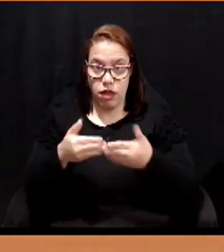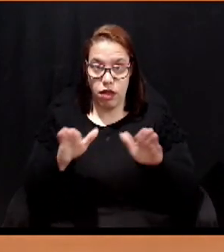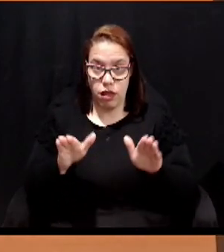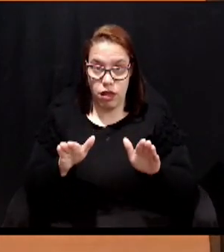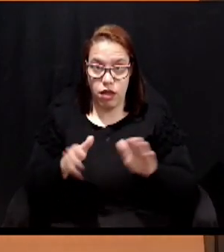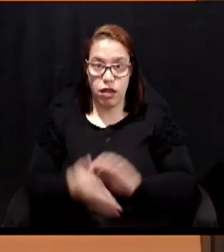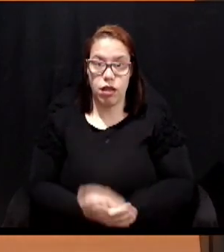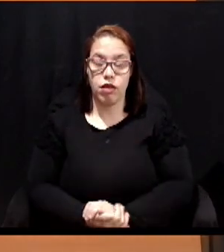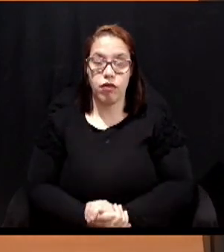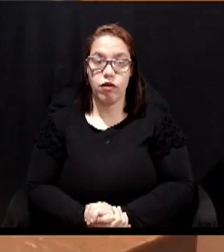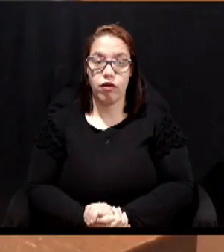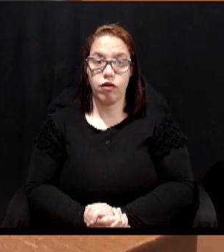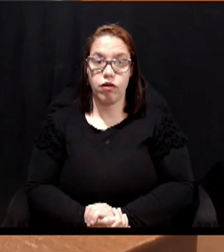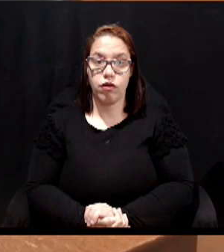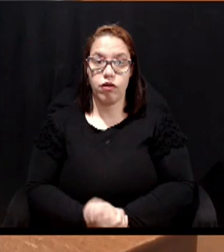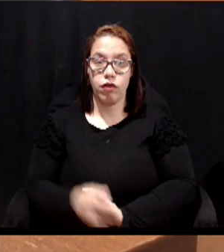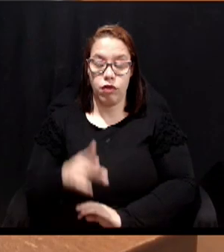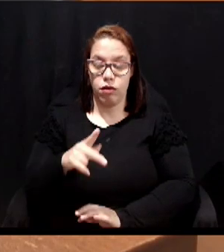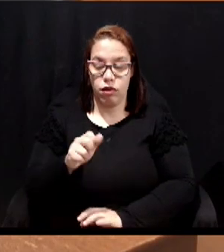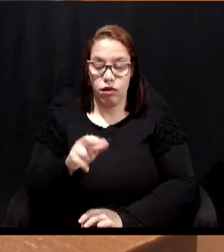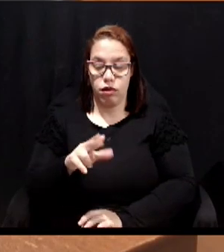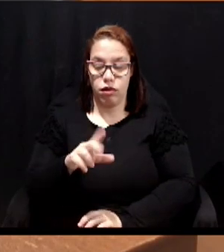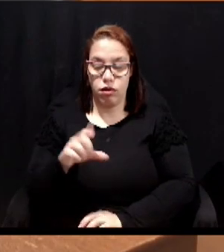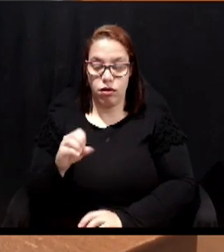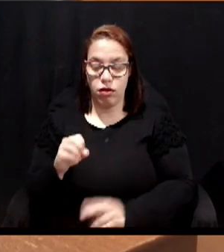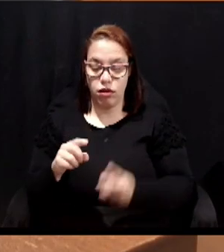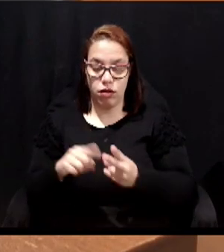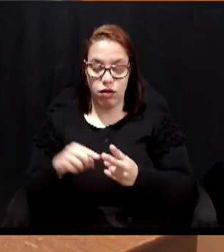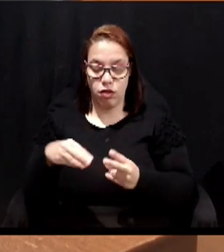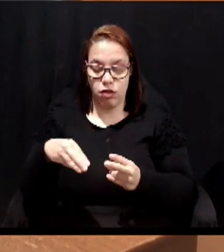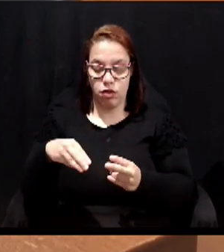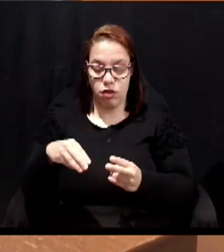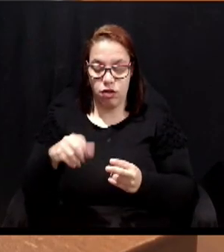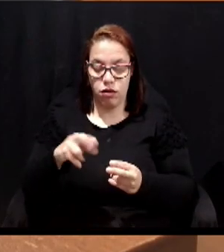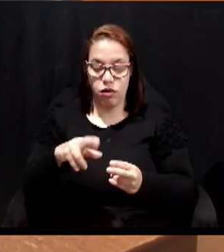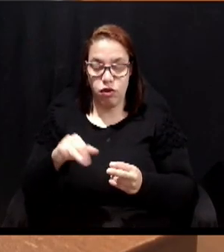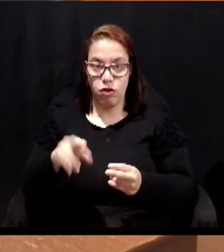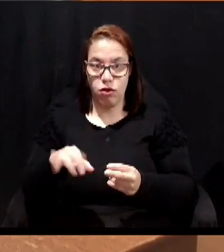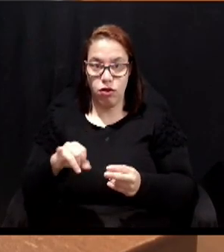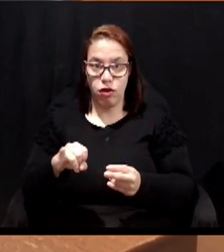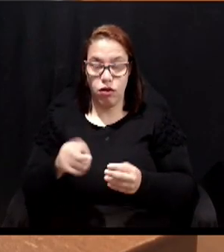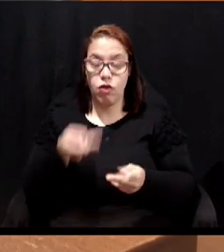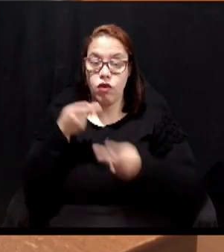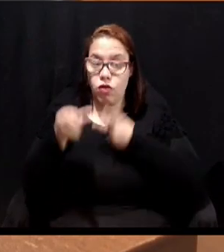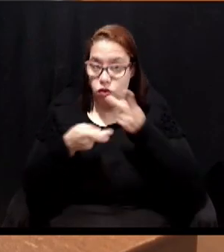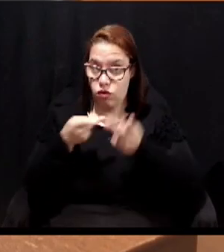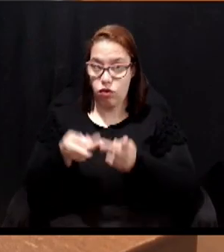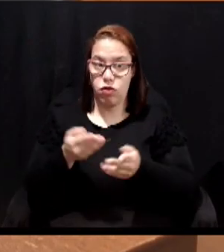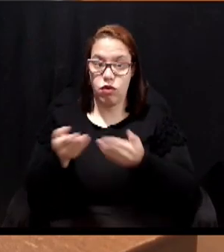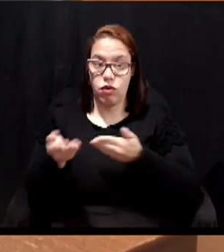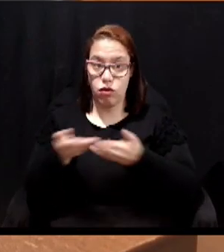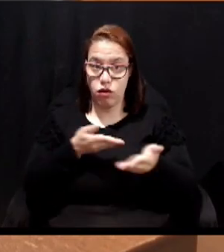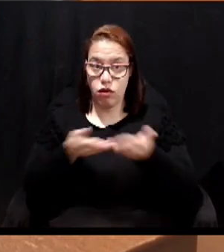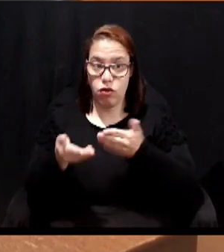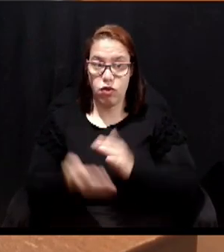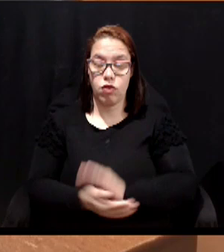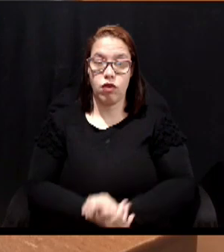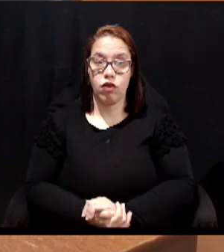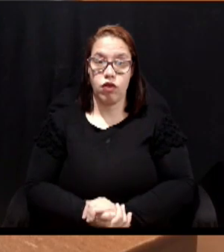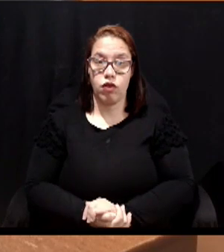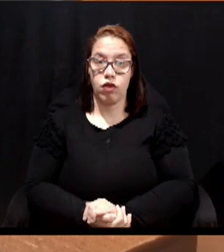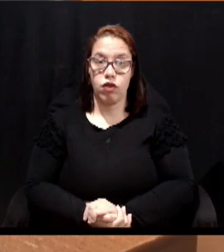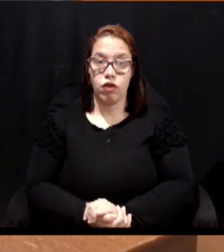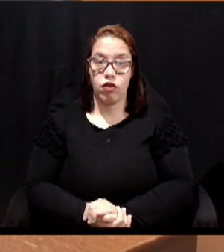o Paulo e para o Maurinei, caso eles queiram fazer aqui as suas intervenções. Mas acho que é importante a